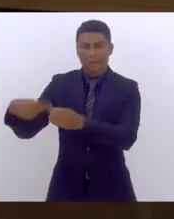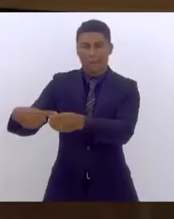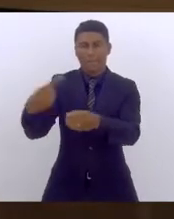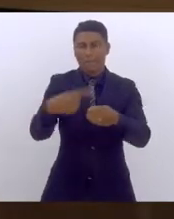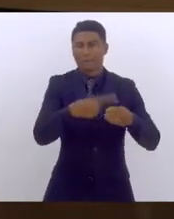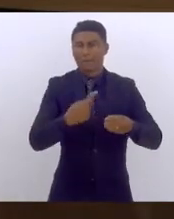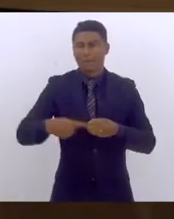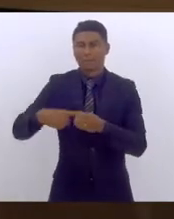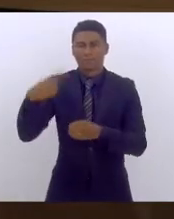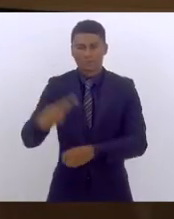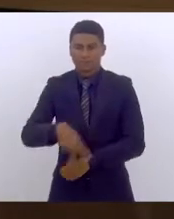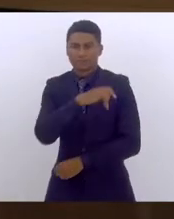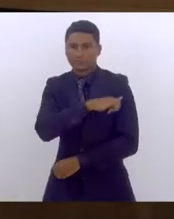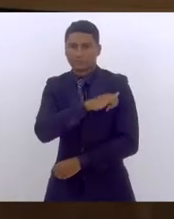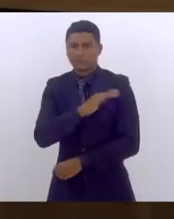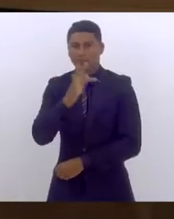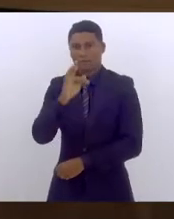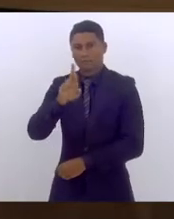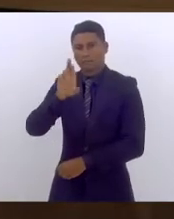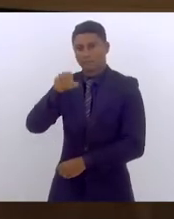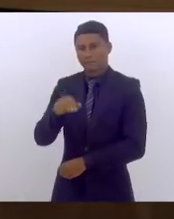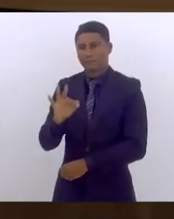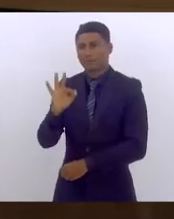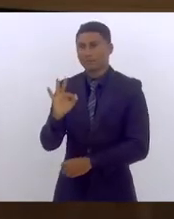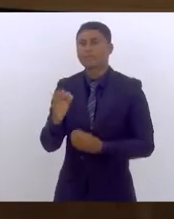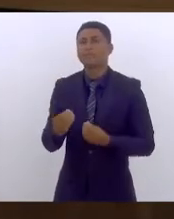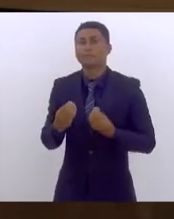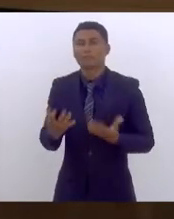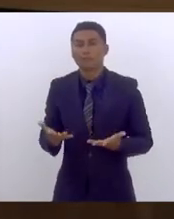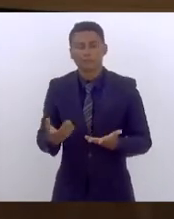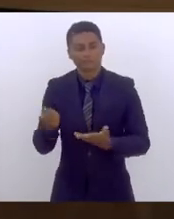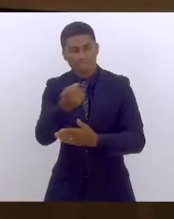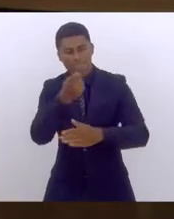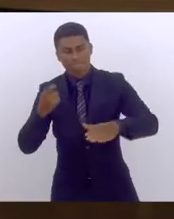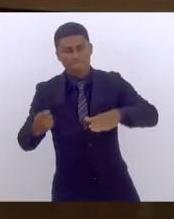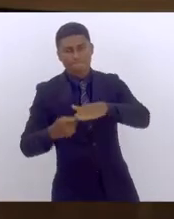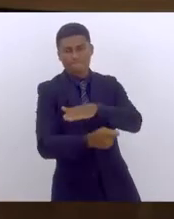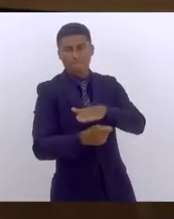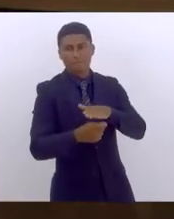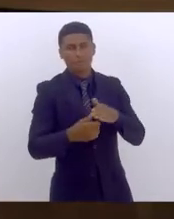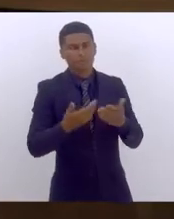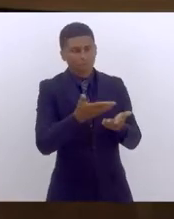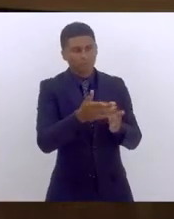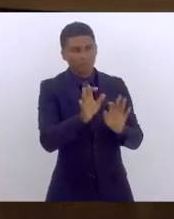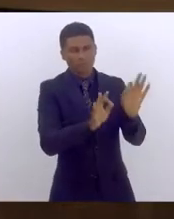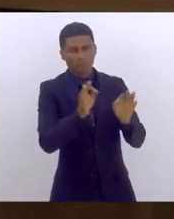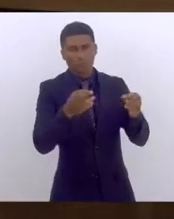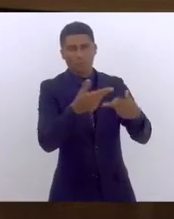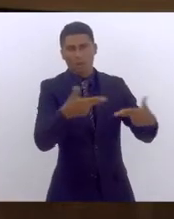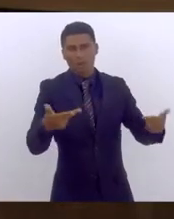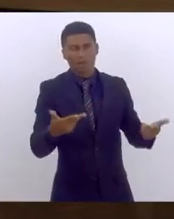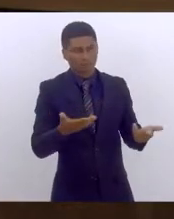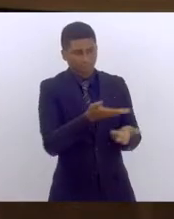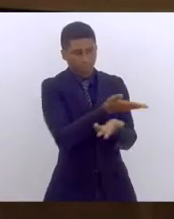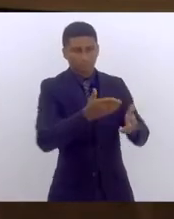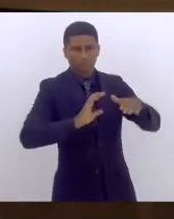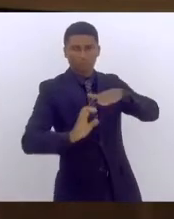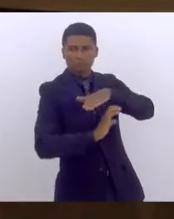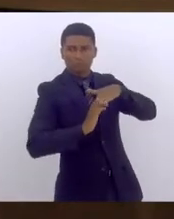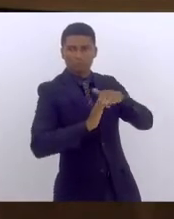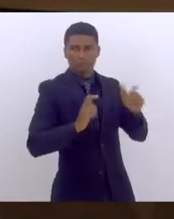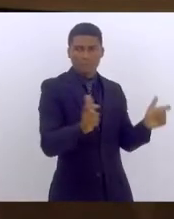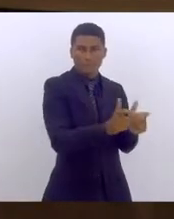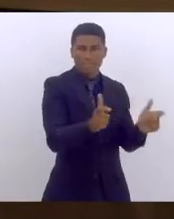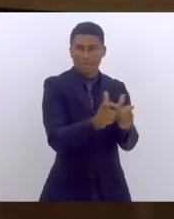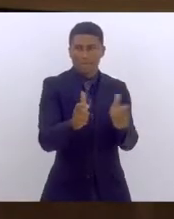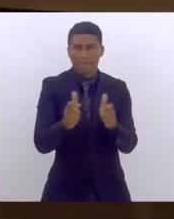Fluminenses, o FREINFE, para financiamento de projetos de investimento de microempreendedor